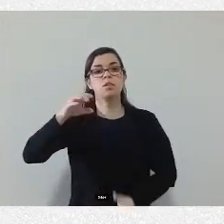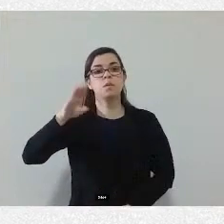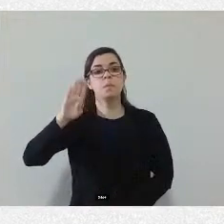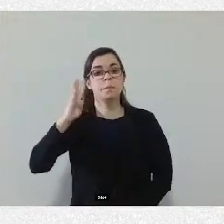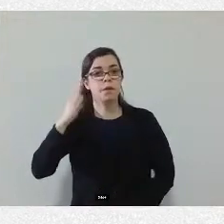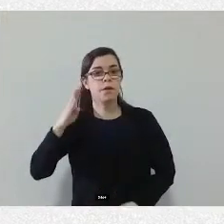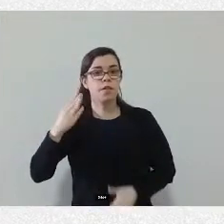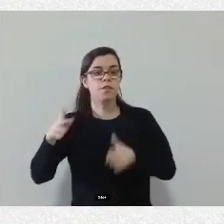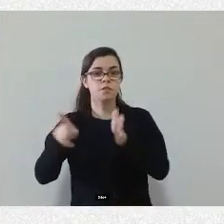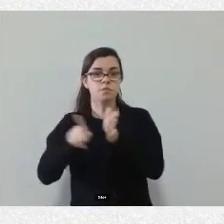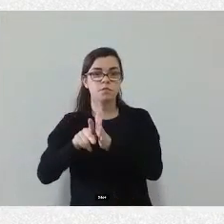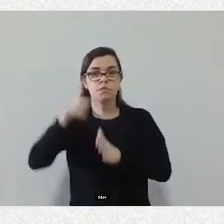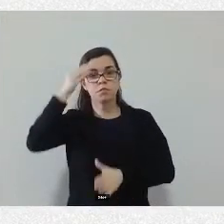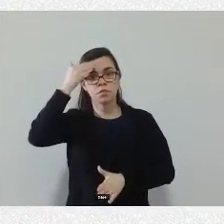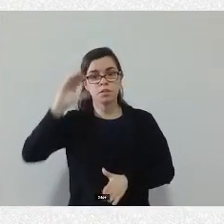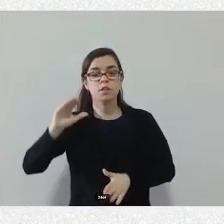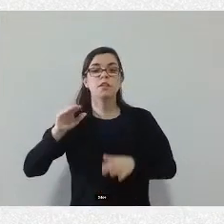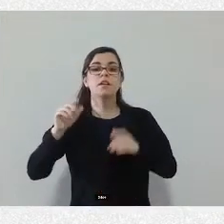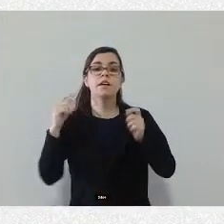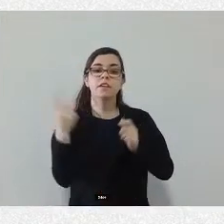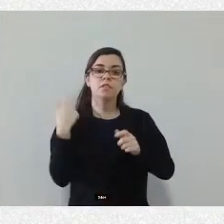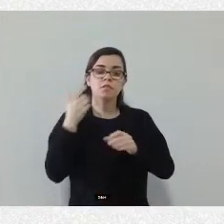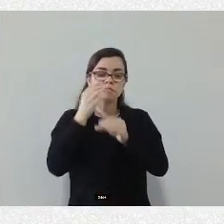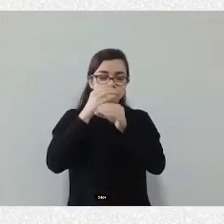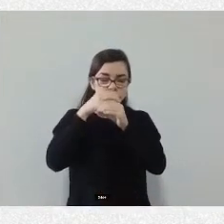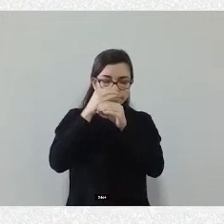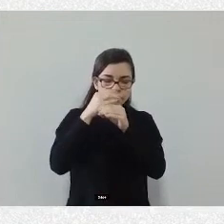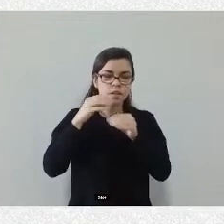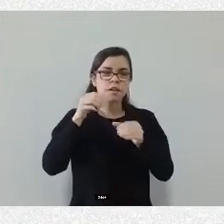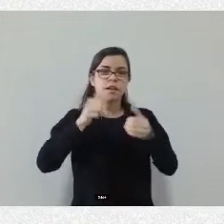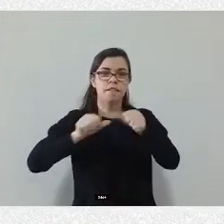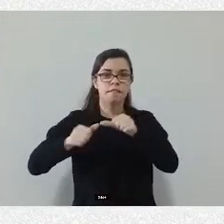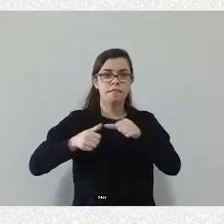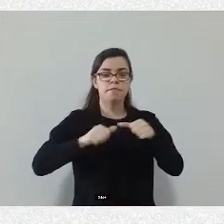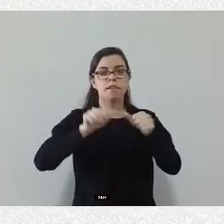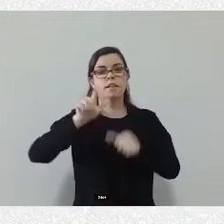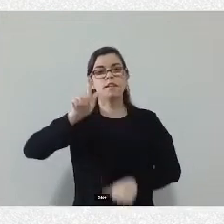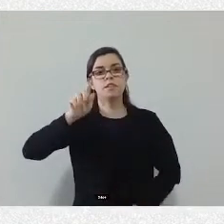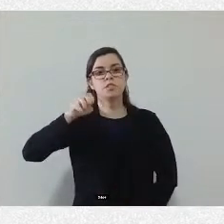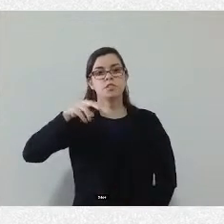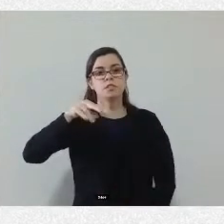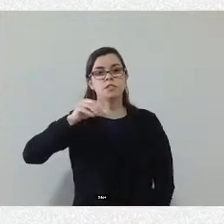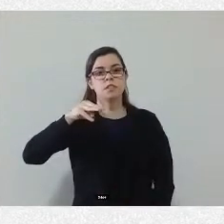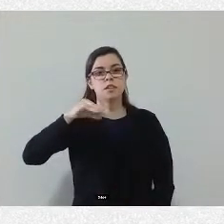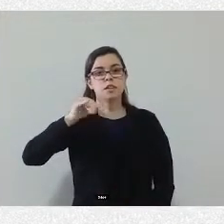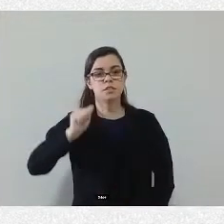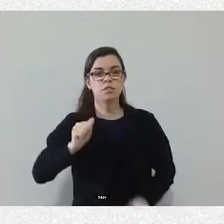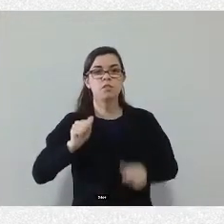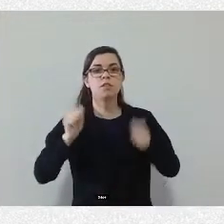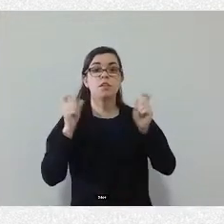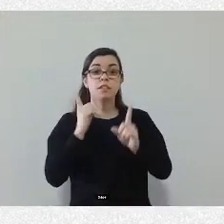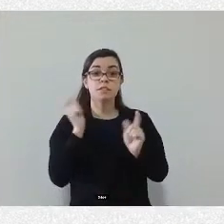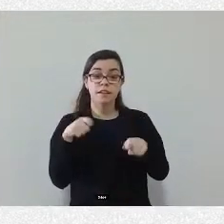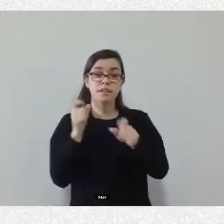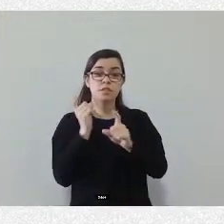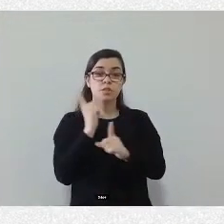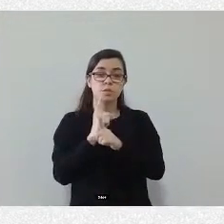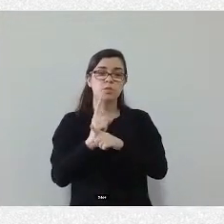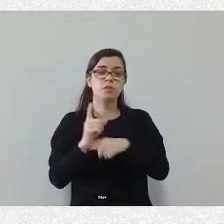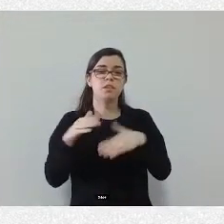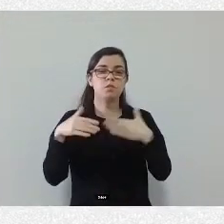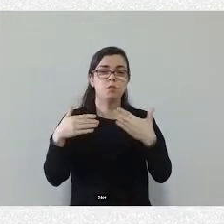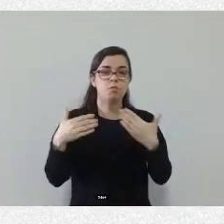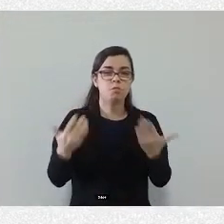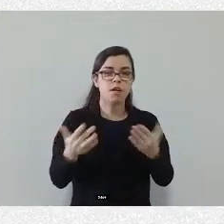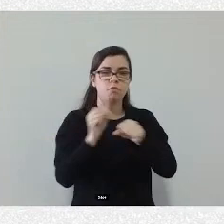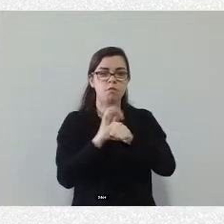respostas rápidas para a Prefeitura Municipal de Toledo e para o estudo de quais são as variantes que estão circulando, né? A gente sabe que é um